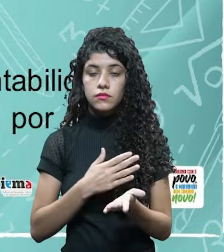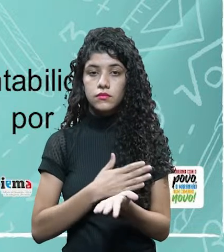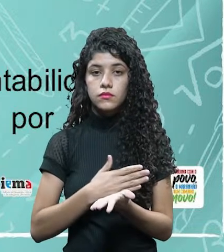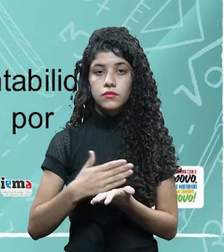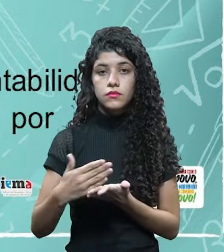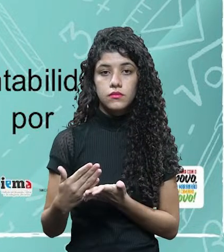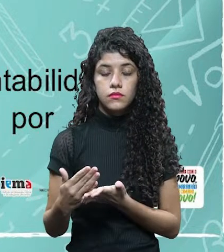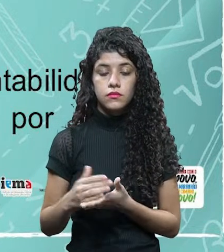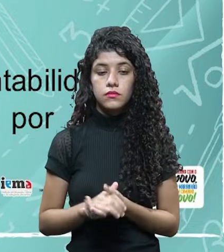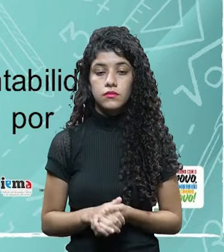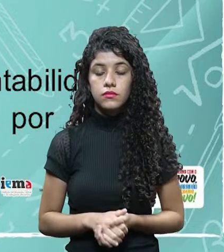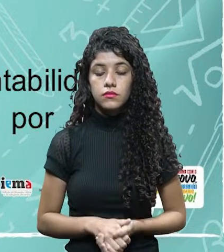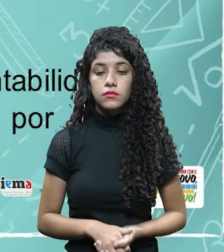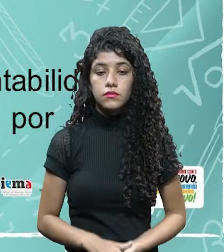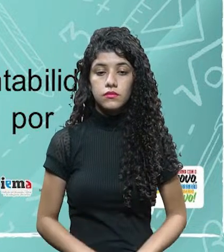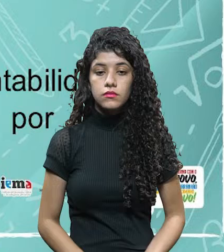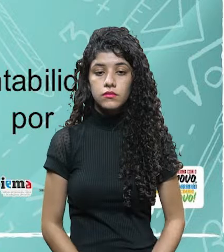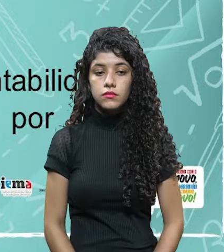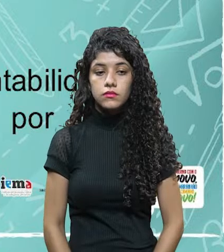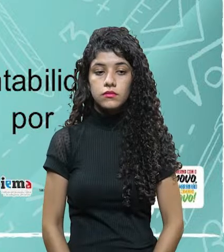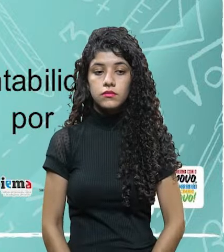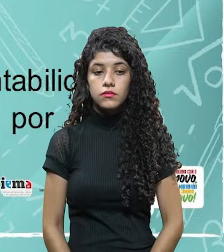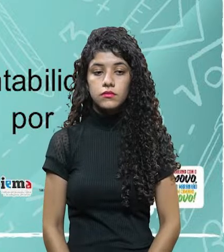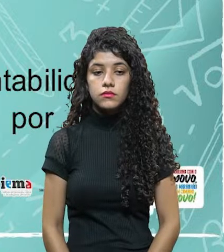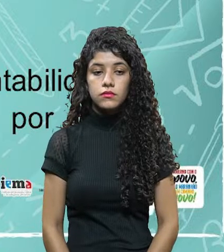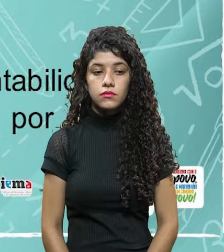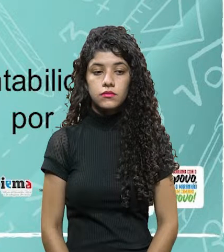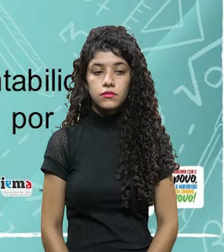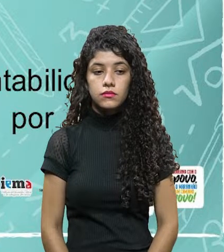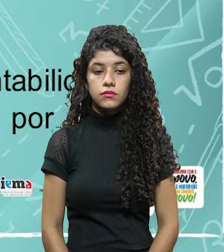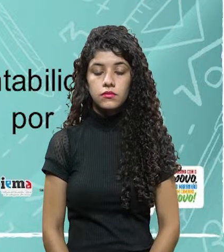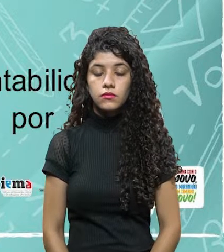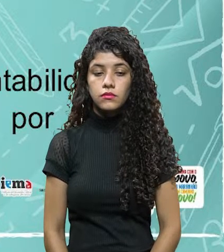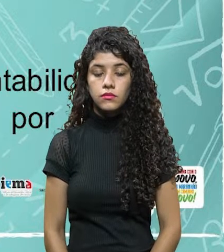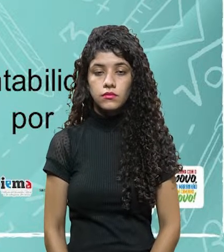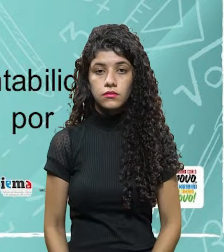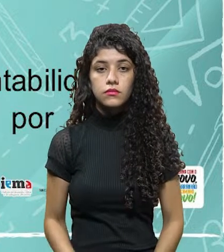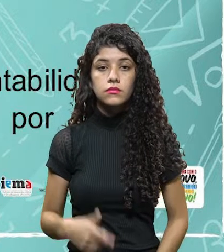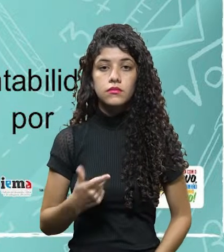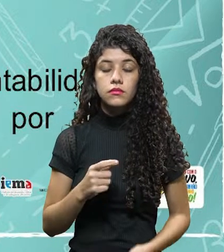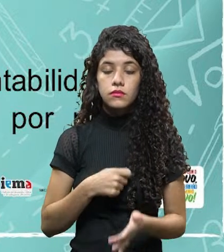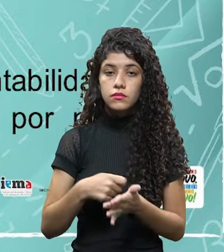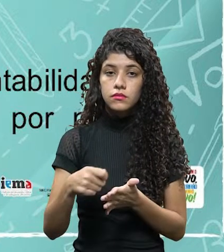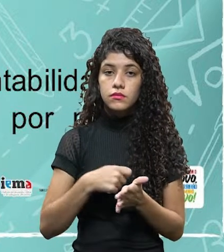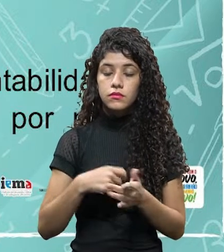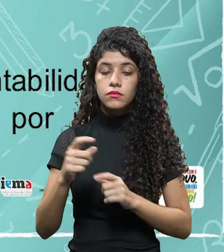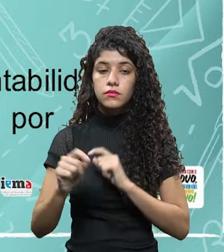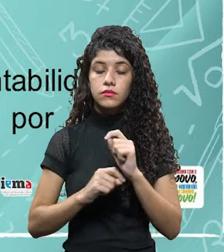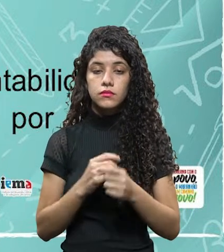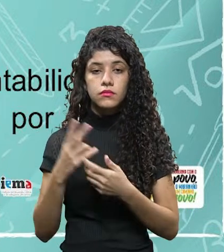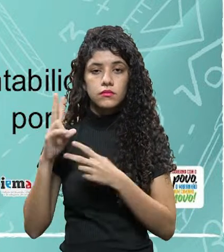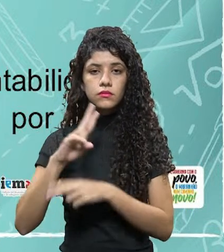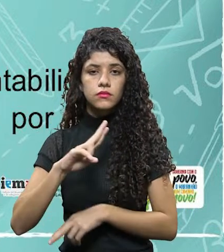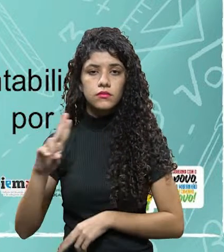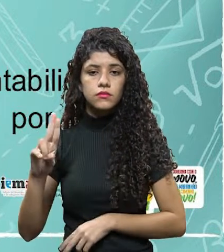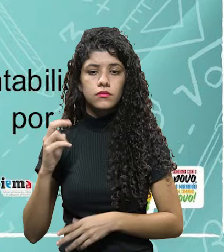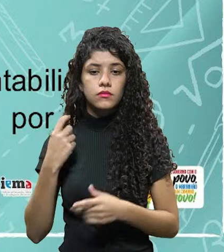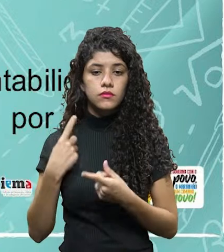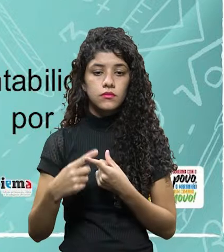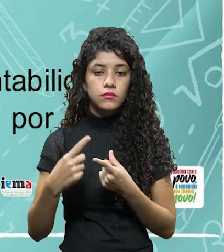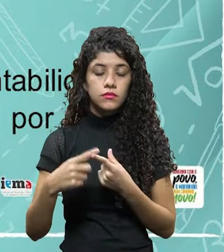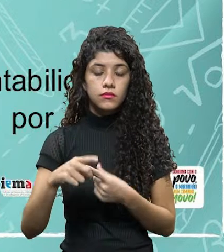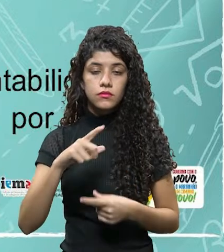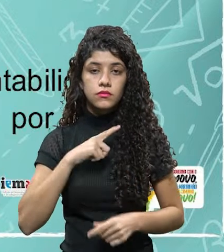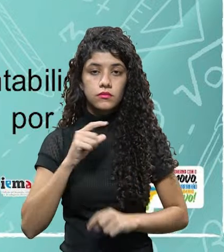Está vinculado à origem e obrigação, débito e crédito. Tais registros são denominados de débito e